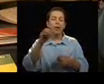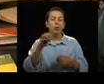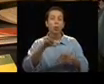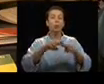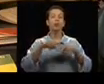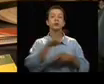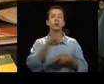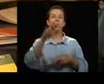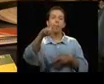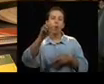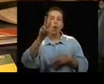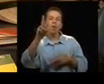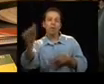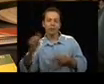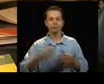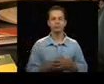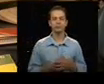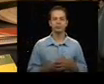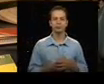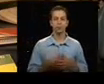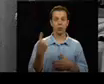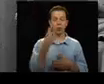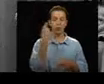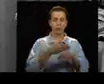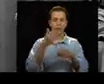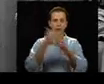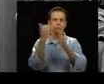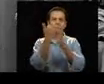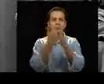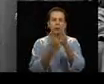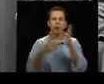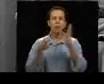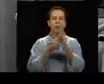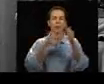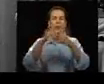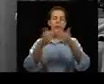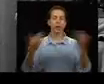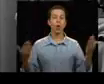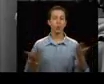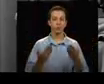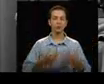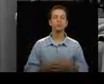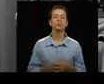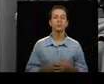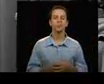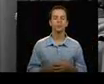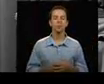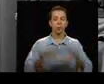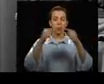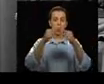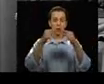que ser um movimento. E por isso se chamou MOVA. Eu acho que uma das tarefas da educadora progressista